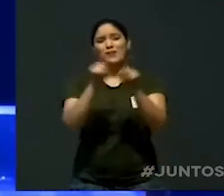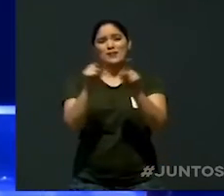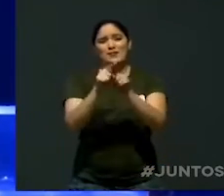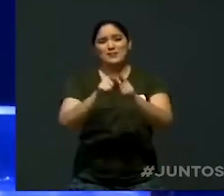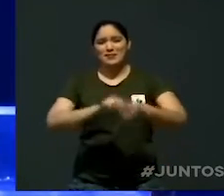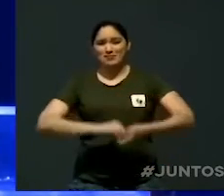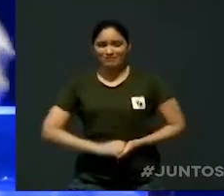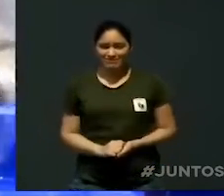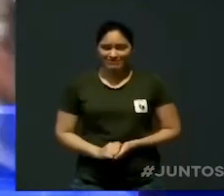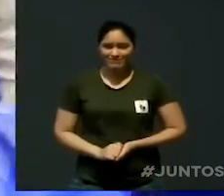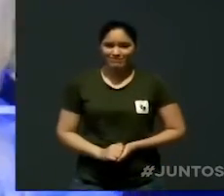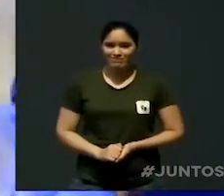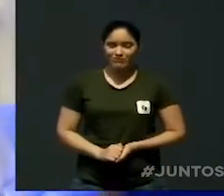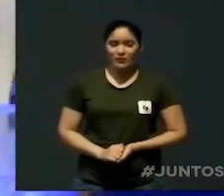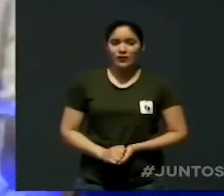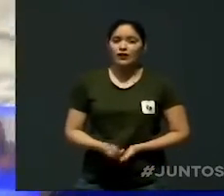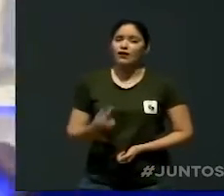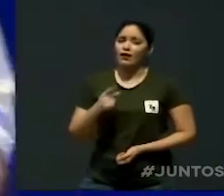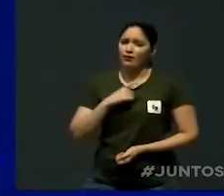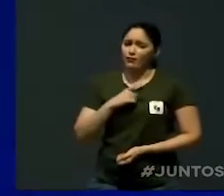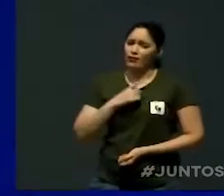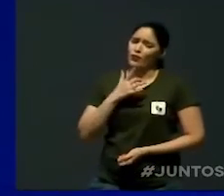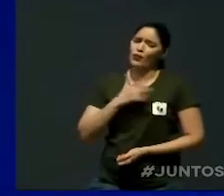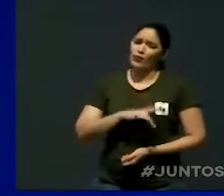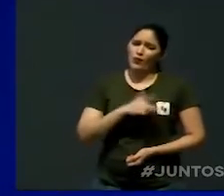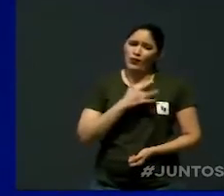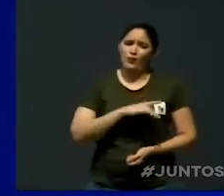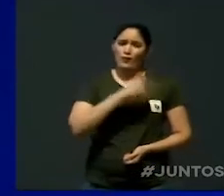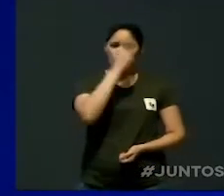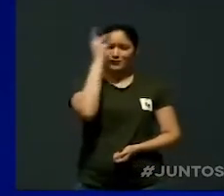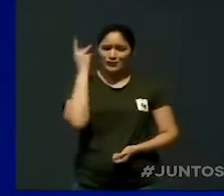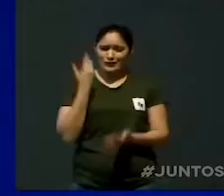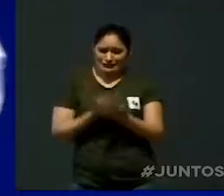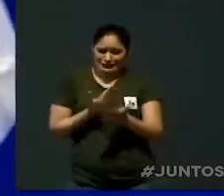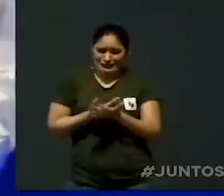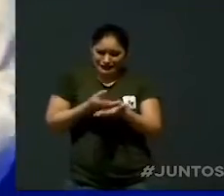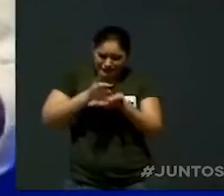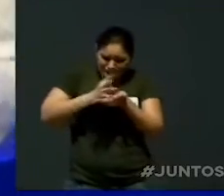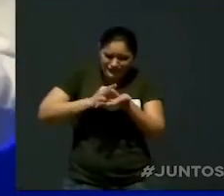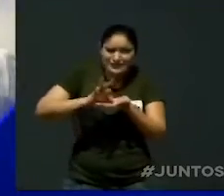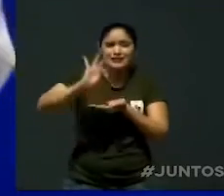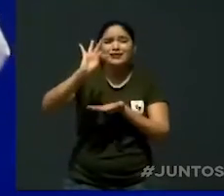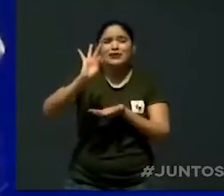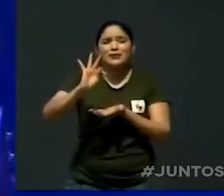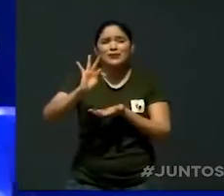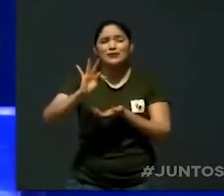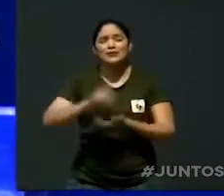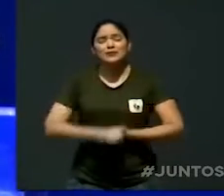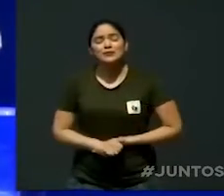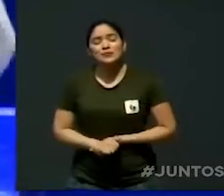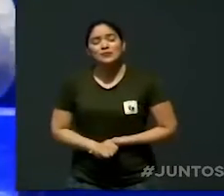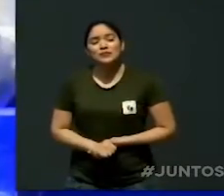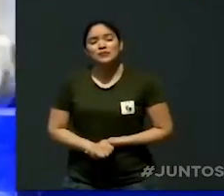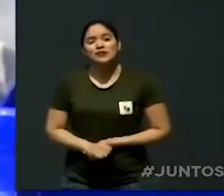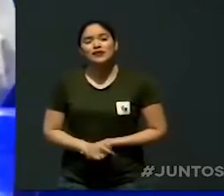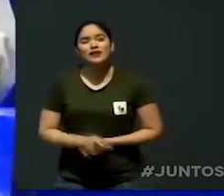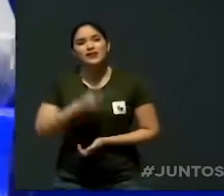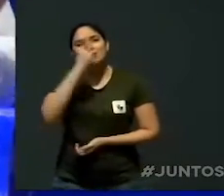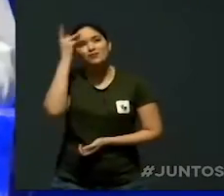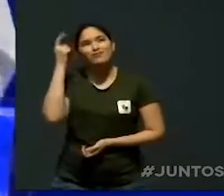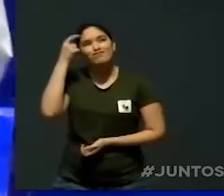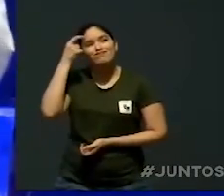Eu tenho uma pena, uma dó dos teólogos e pastores que ficam tentando